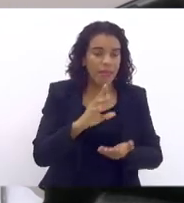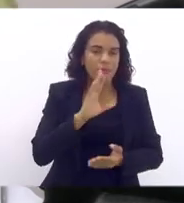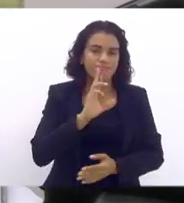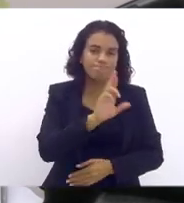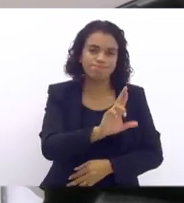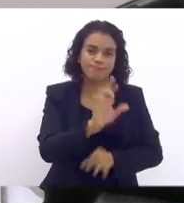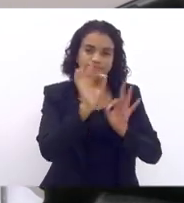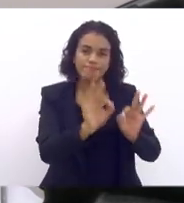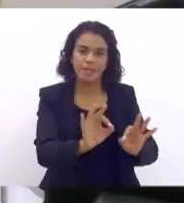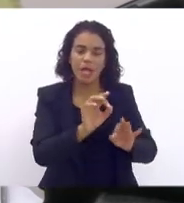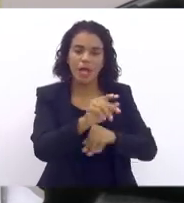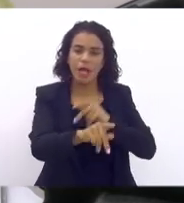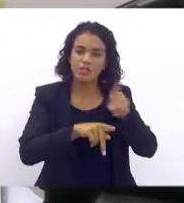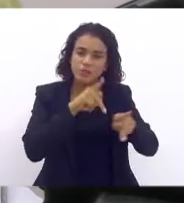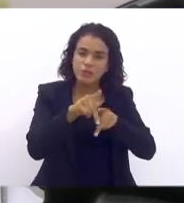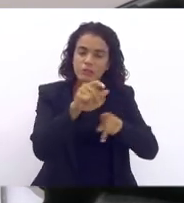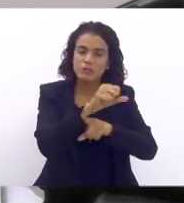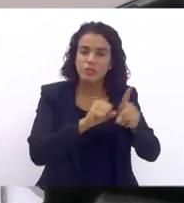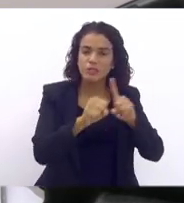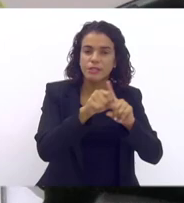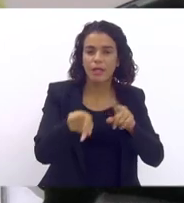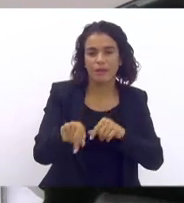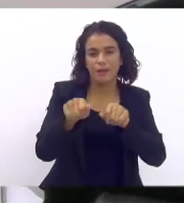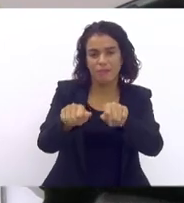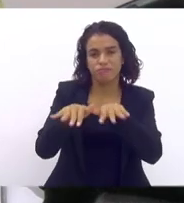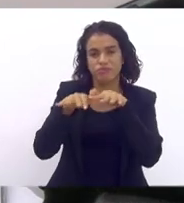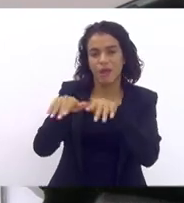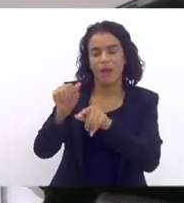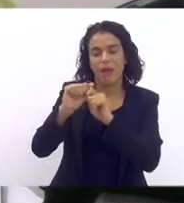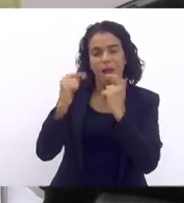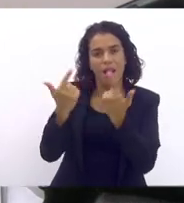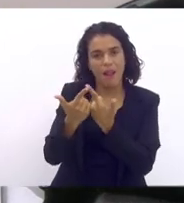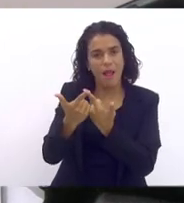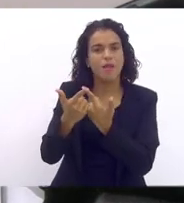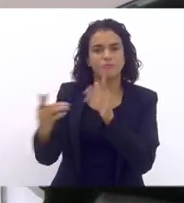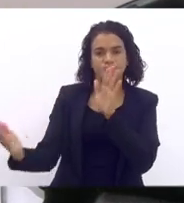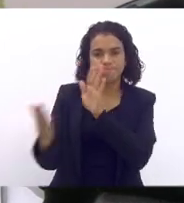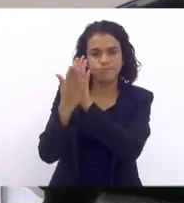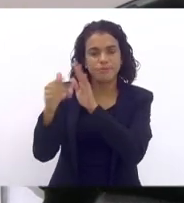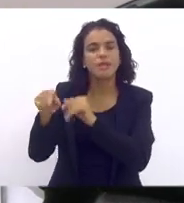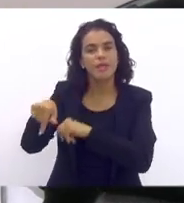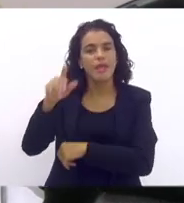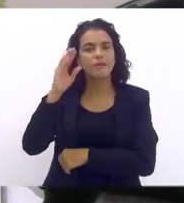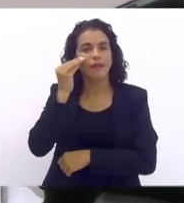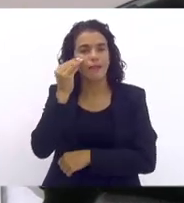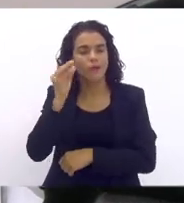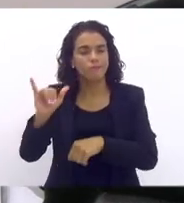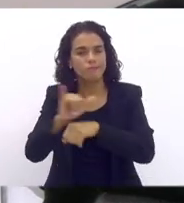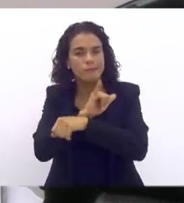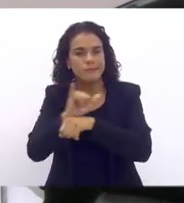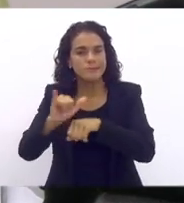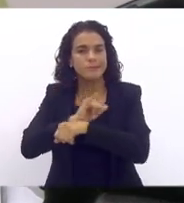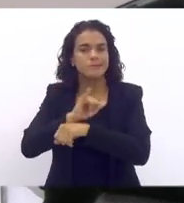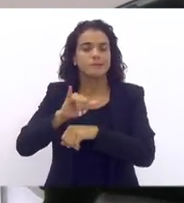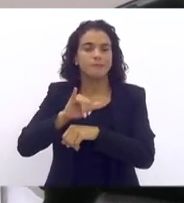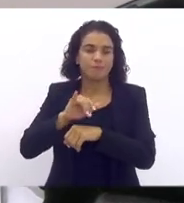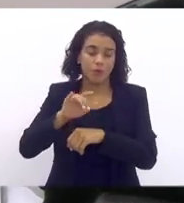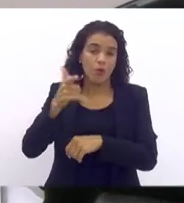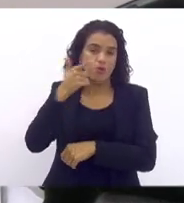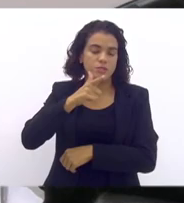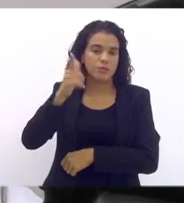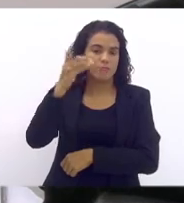pra sociedade que o Parlamento Fluminense encarou essa questão de frente e tentou de todas as formas de conseguir